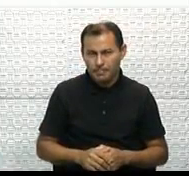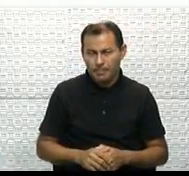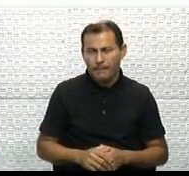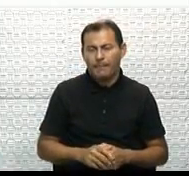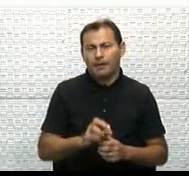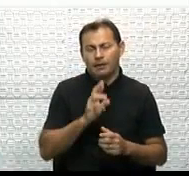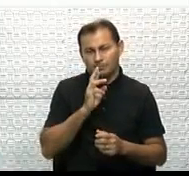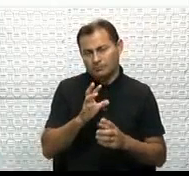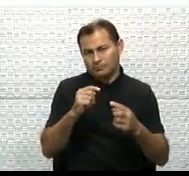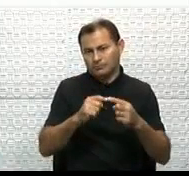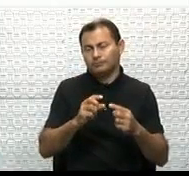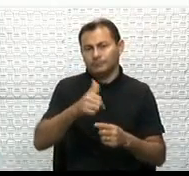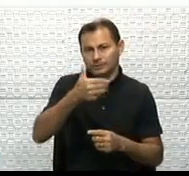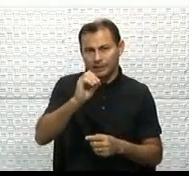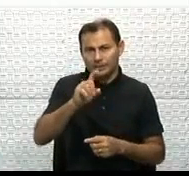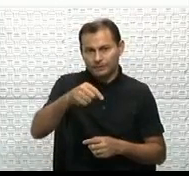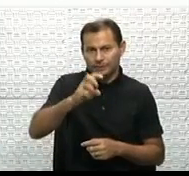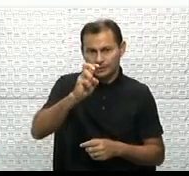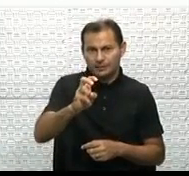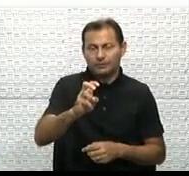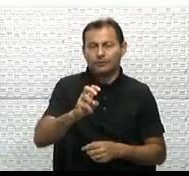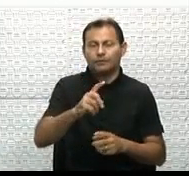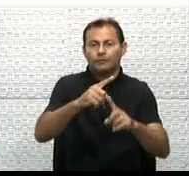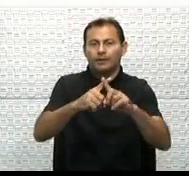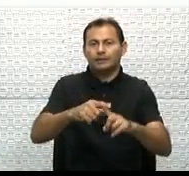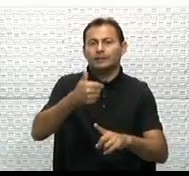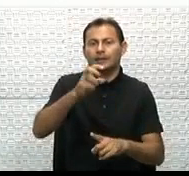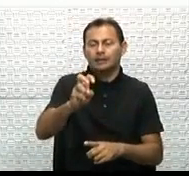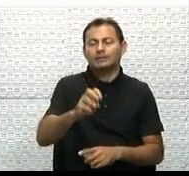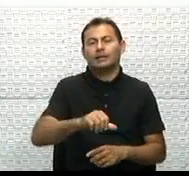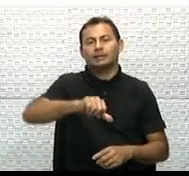E aí, resolve. 10,5 vezes 15,